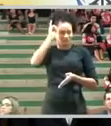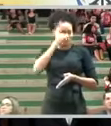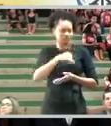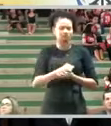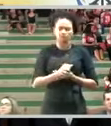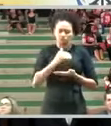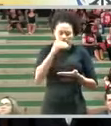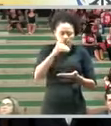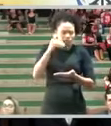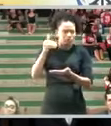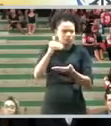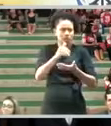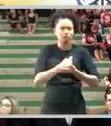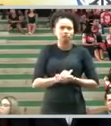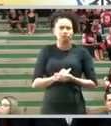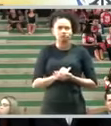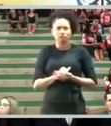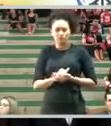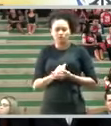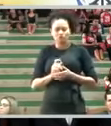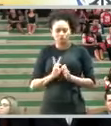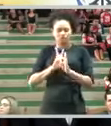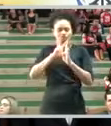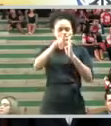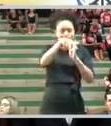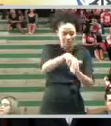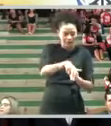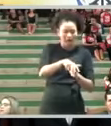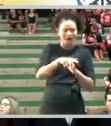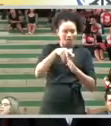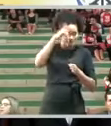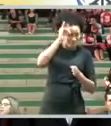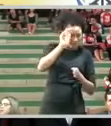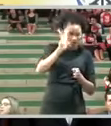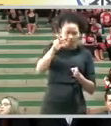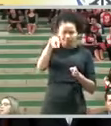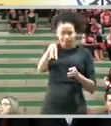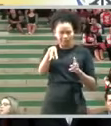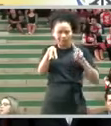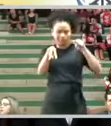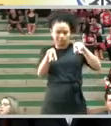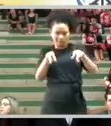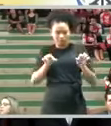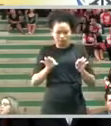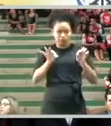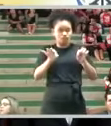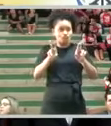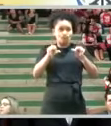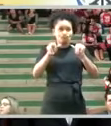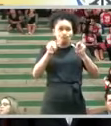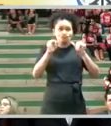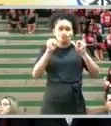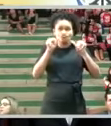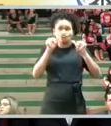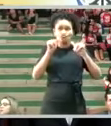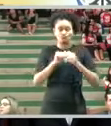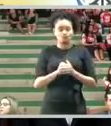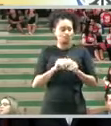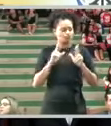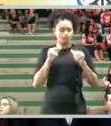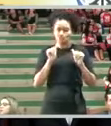e vamos colocar a carga sobre ela. E estas vacas, que nunca tenha pego